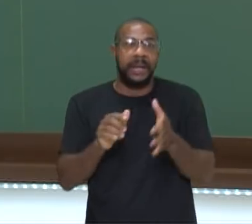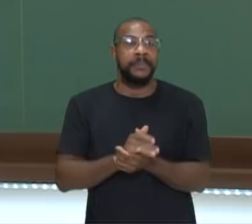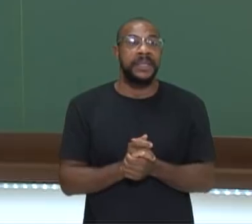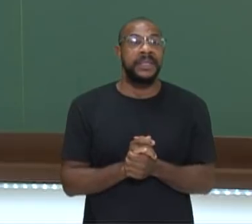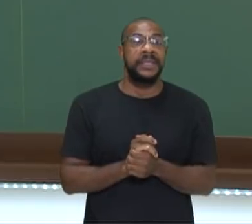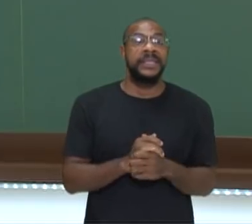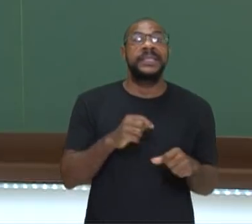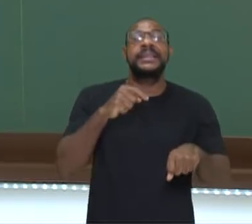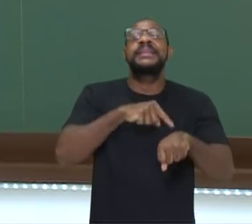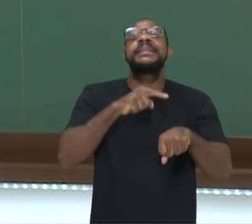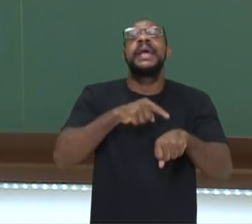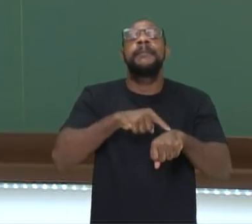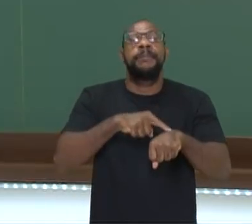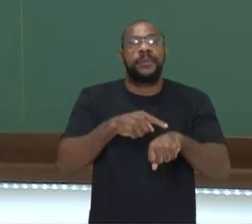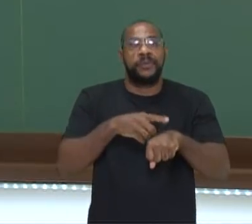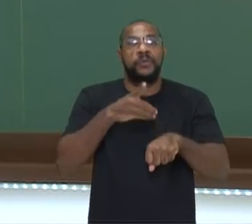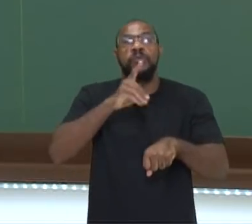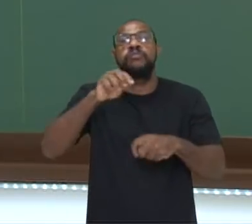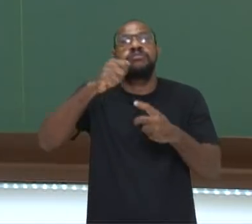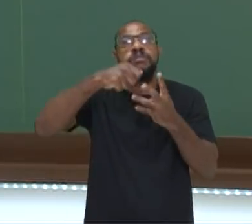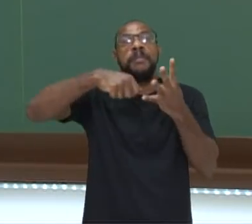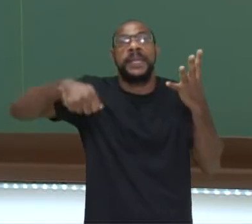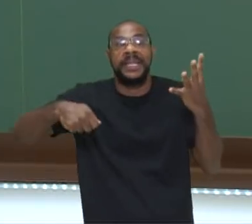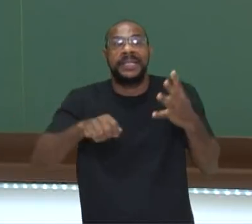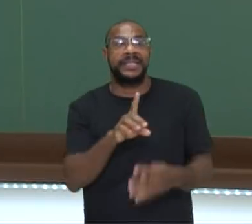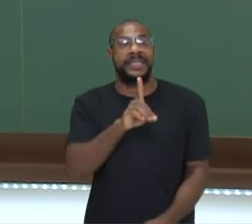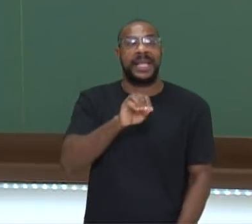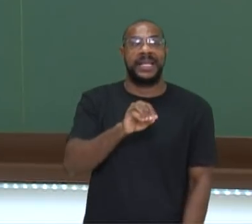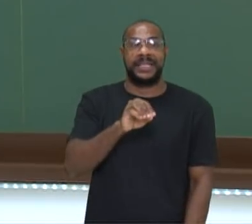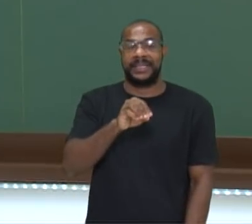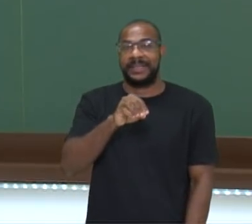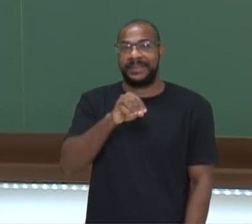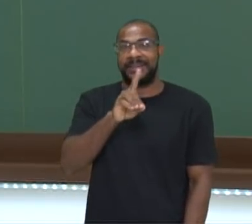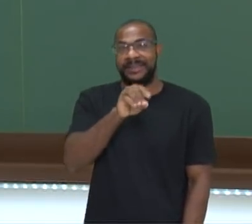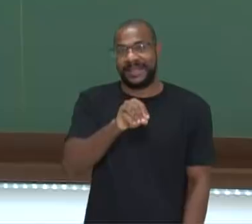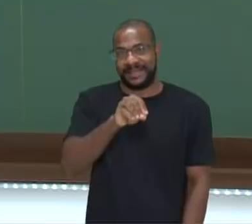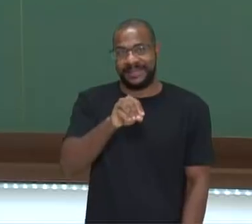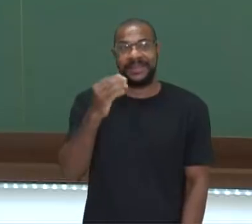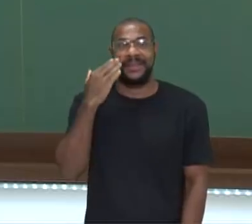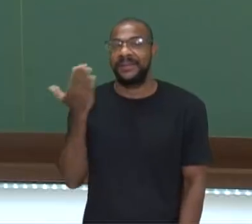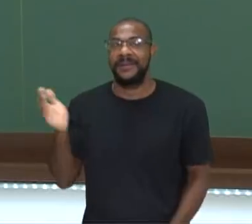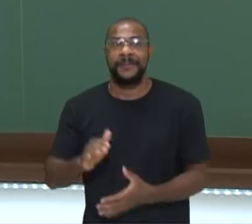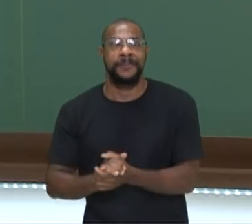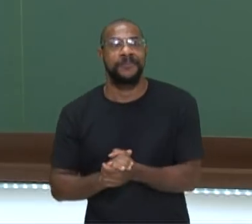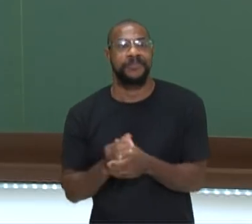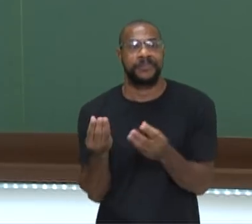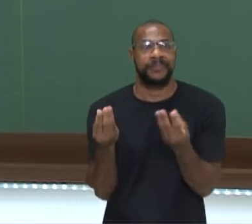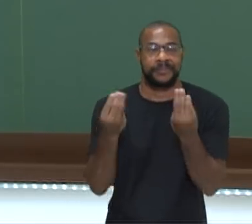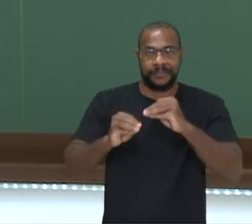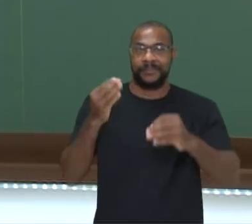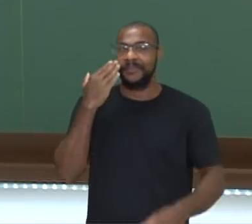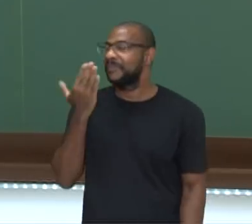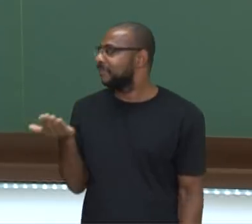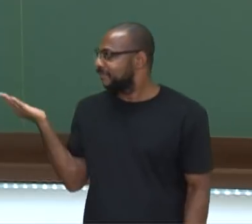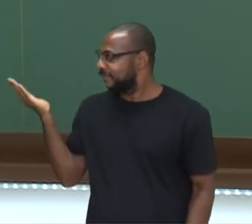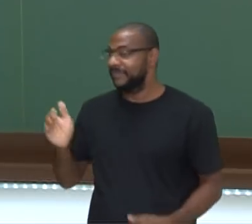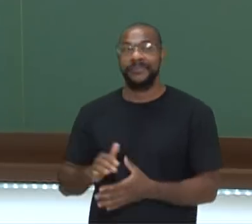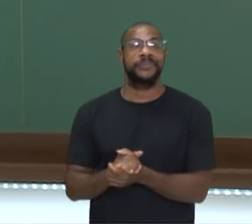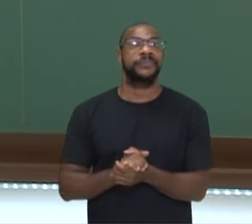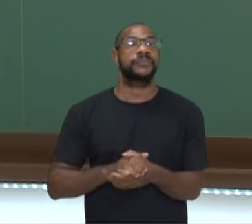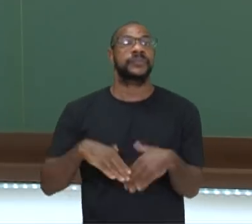simples é capital, taxa e tempo, o montante é o capital mais o juro. Então agora,